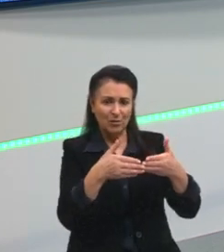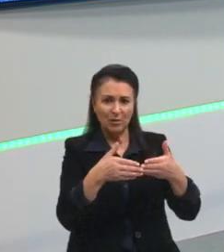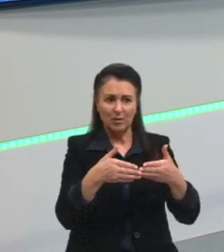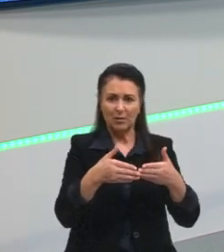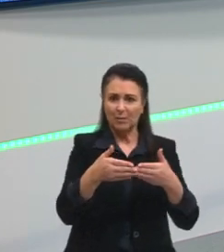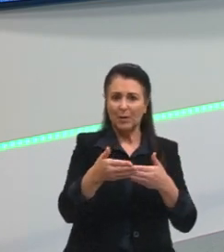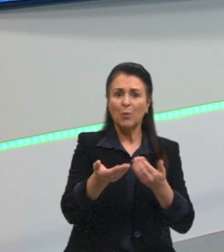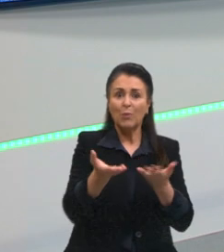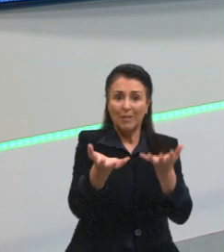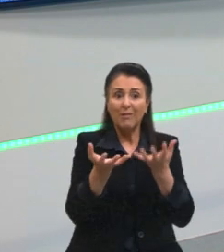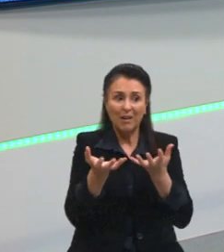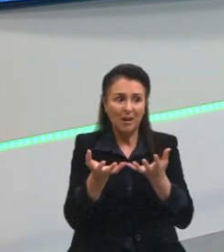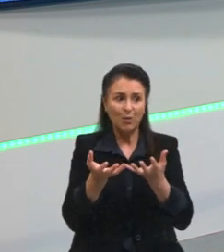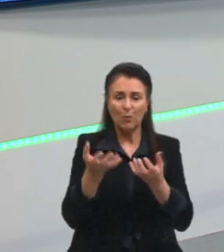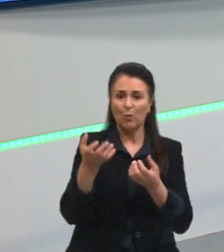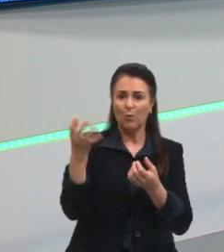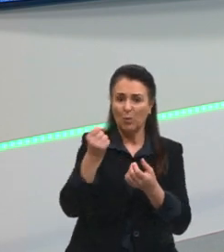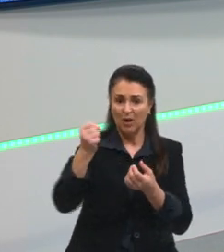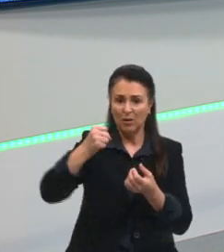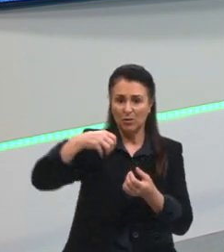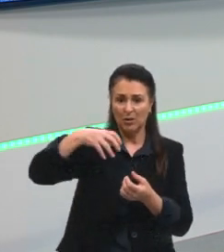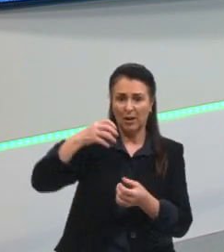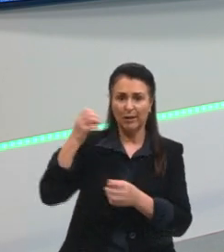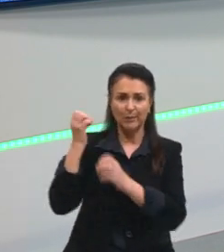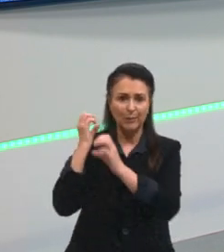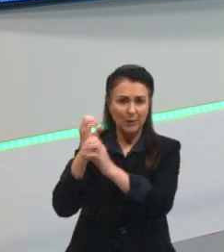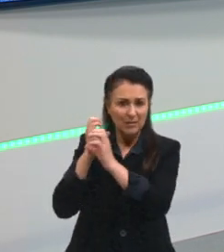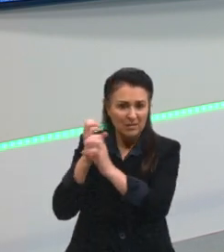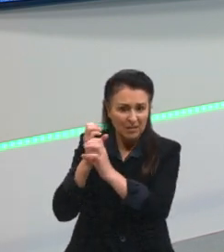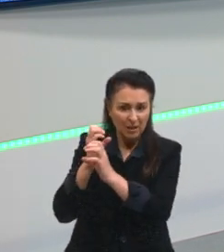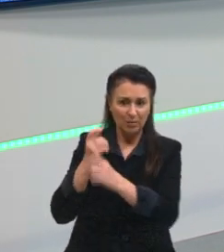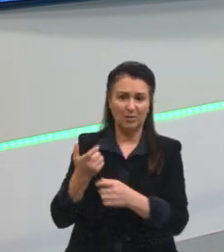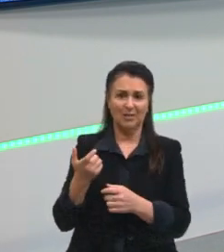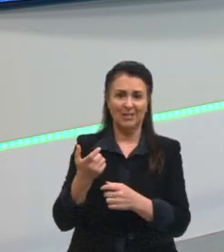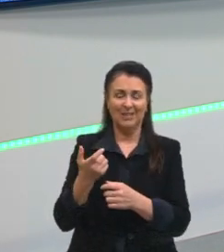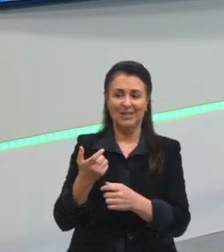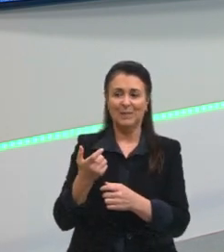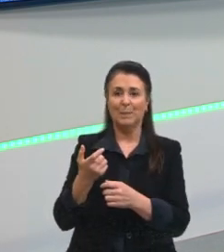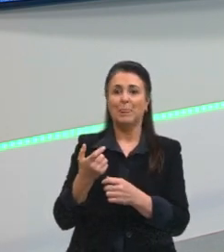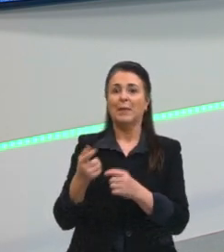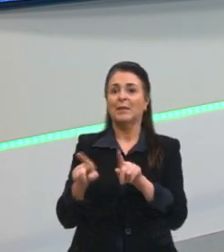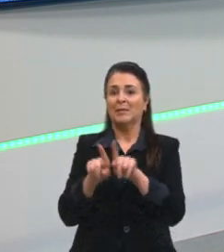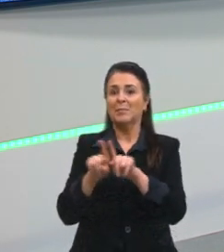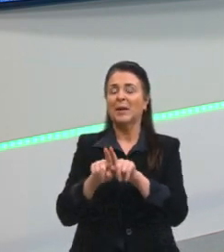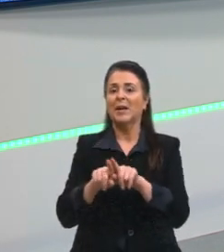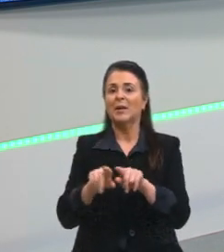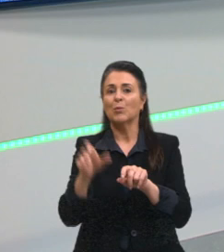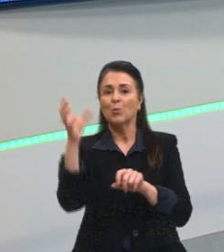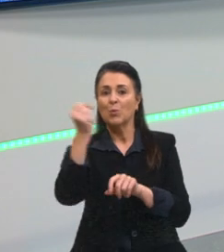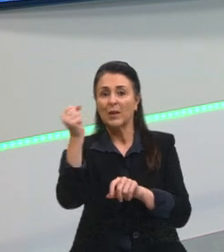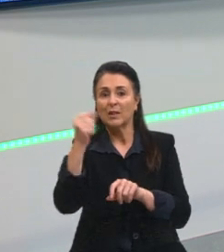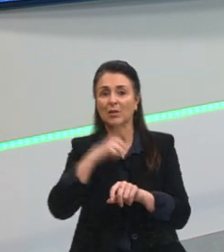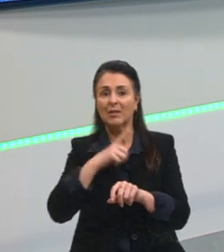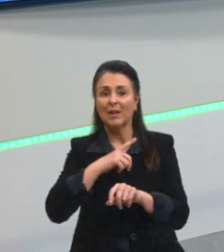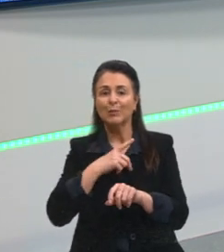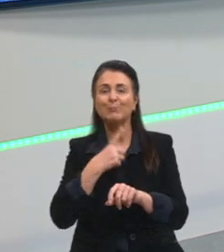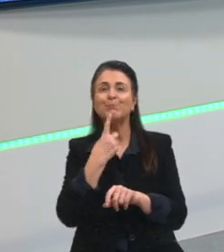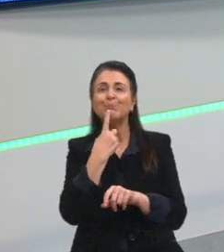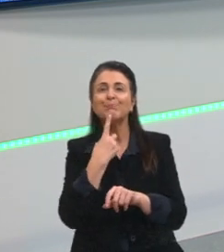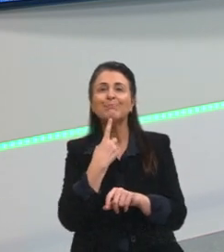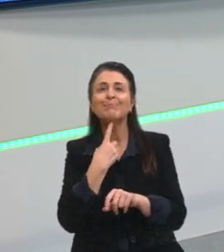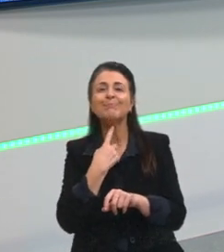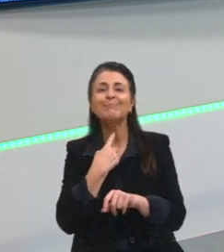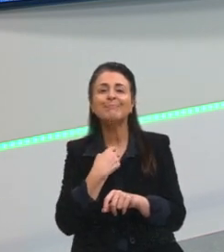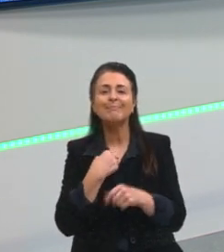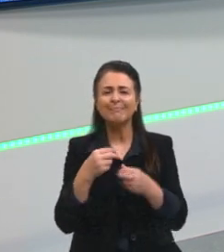um milk shake por favor Ah então significa aquele leite né mas saborizado digamos assim saborizado é uma